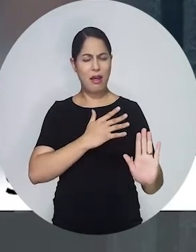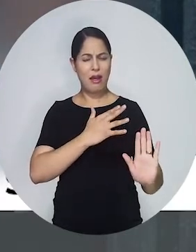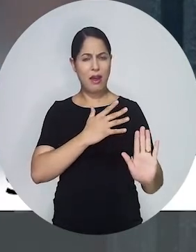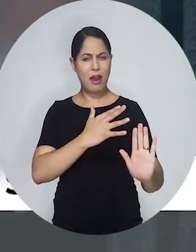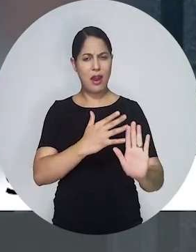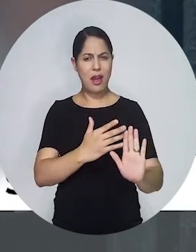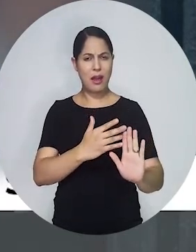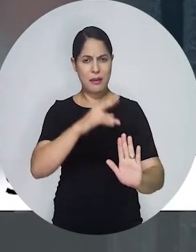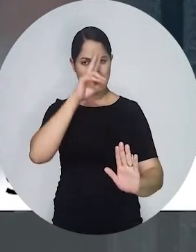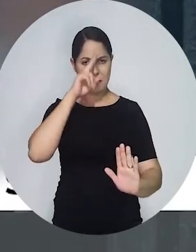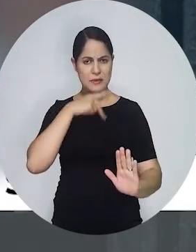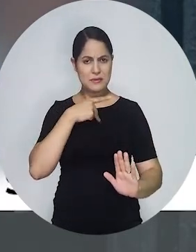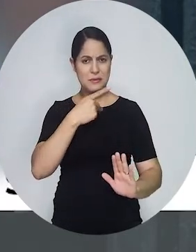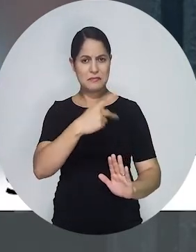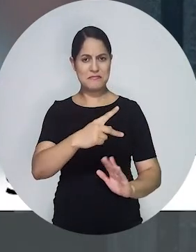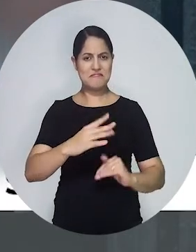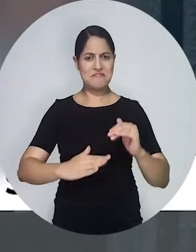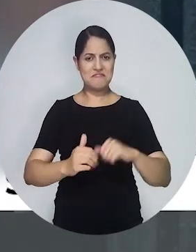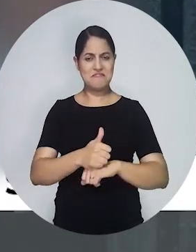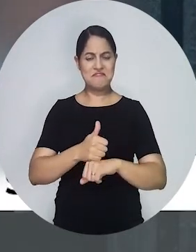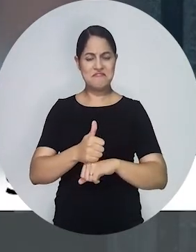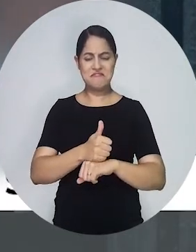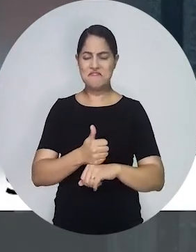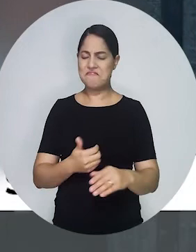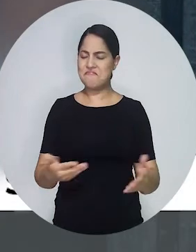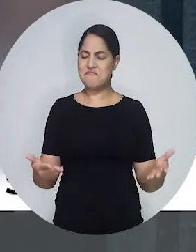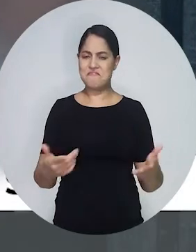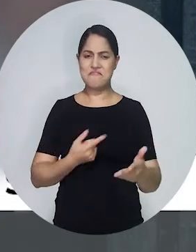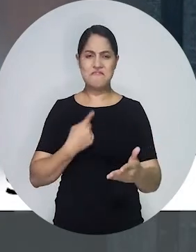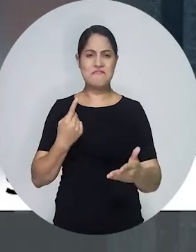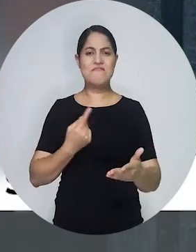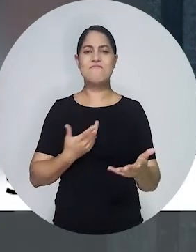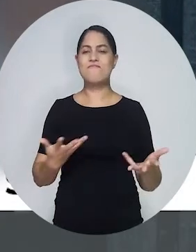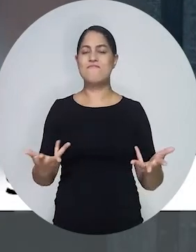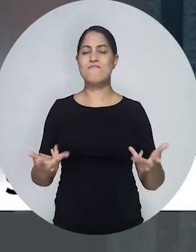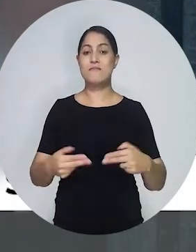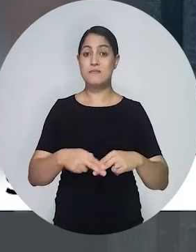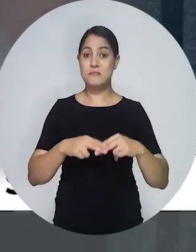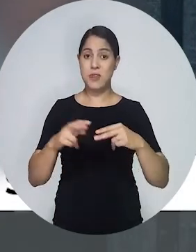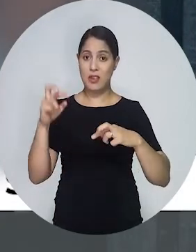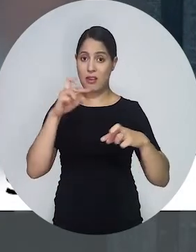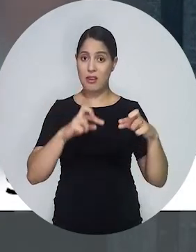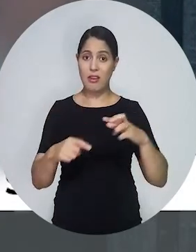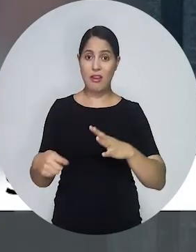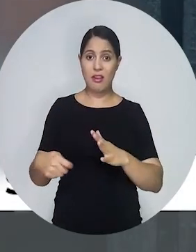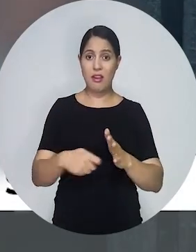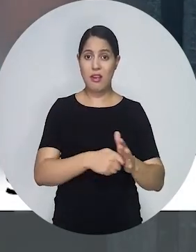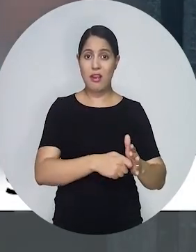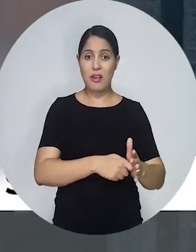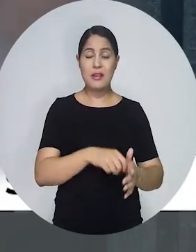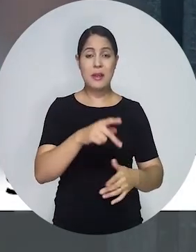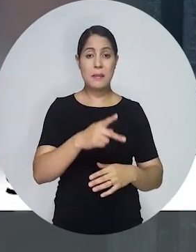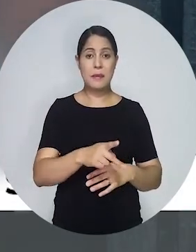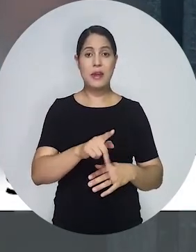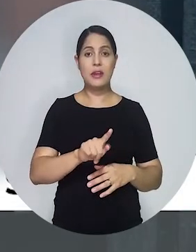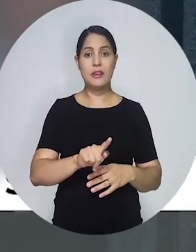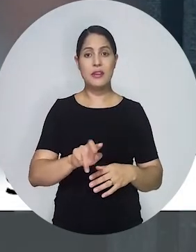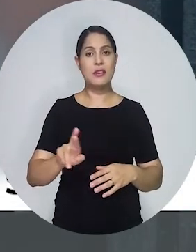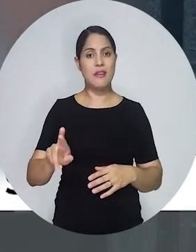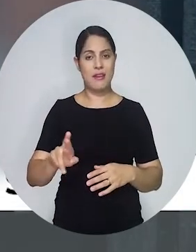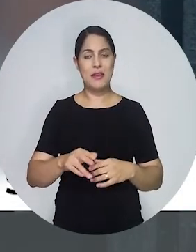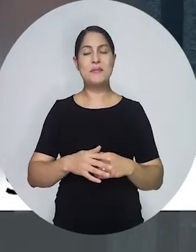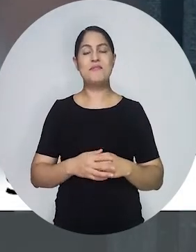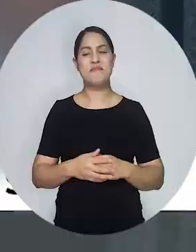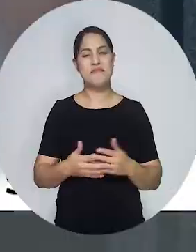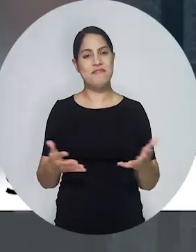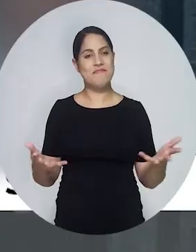e trajetória pessoal e profissional, irá engrandecer esse colegiado no cargo de Corregedor